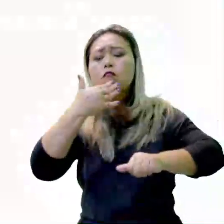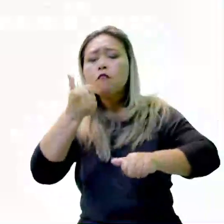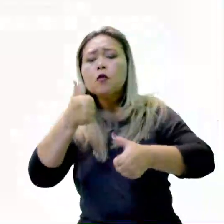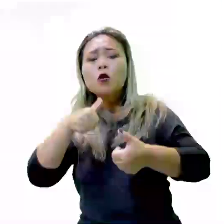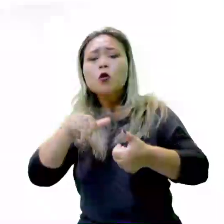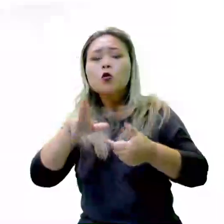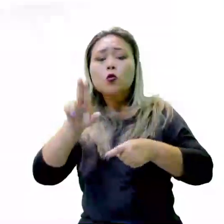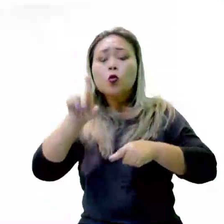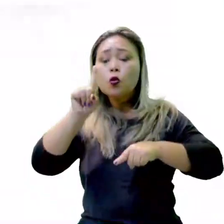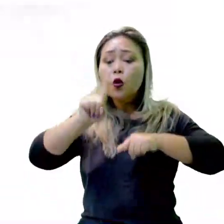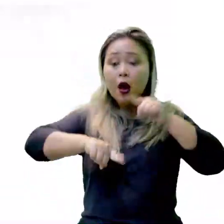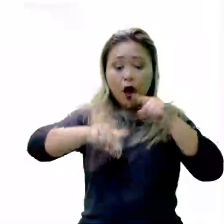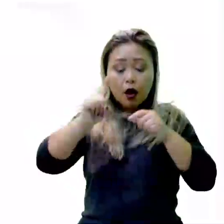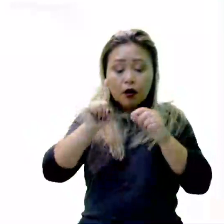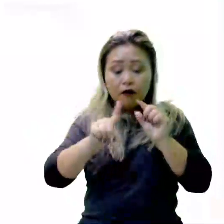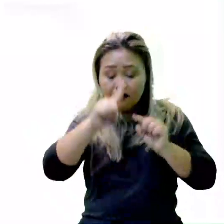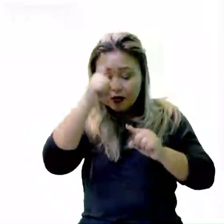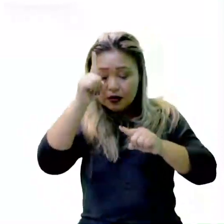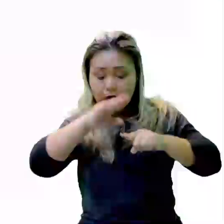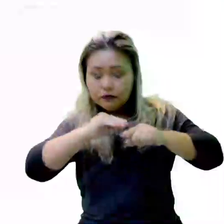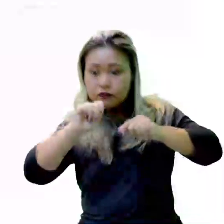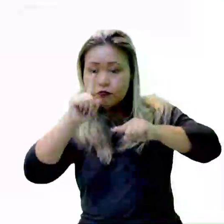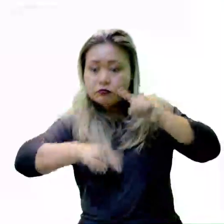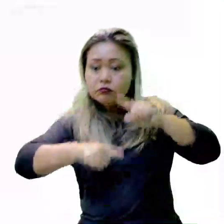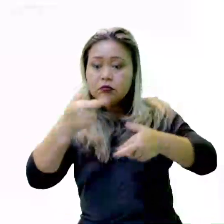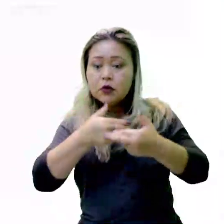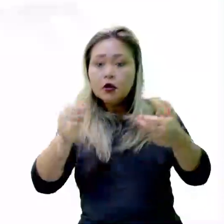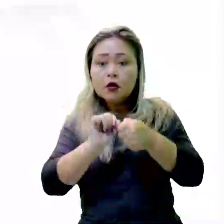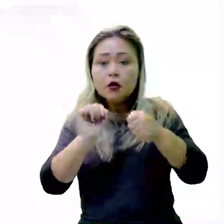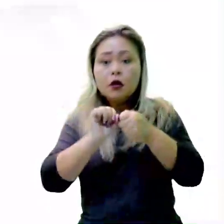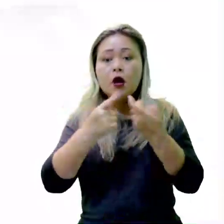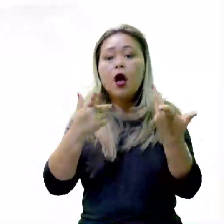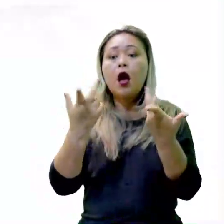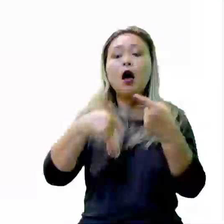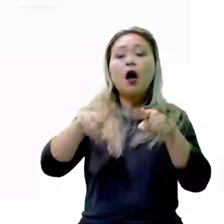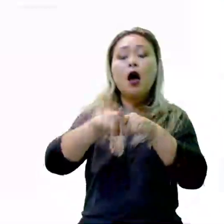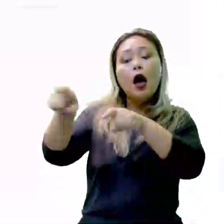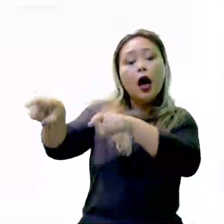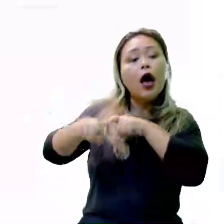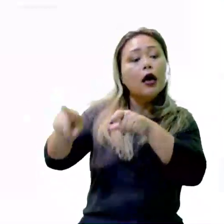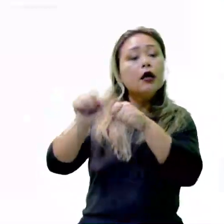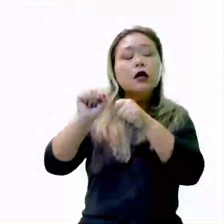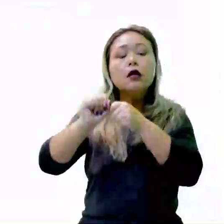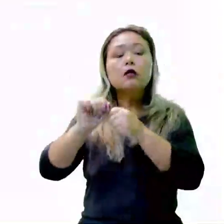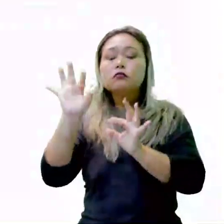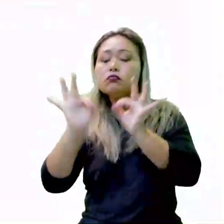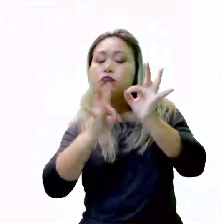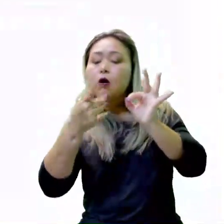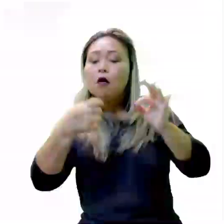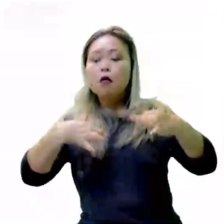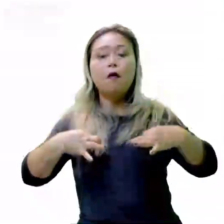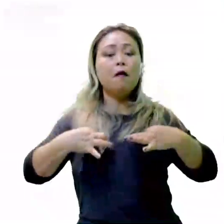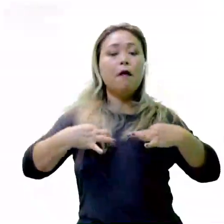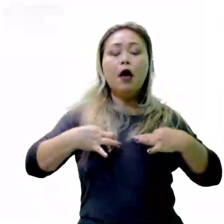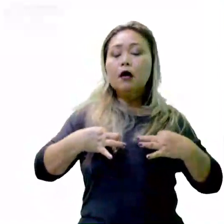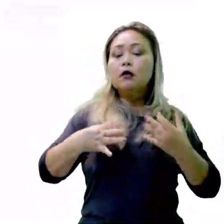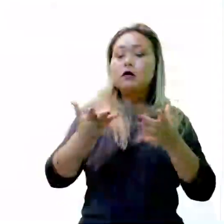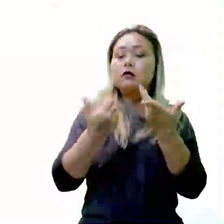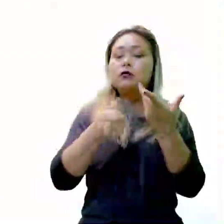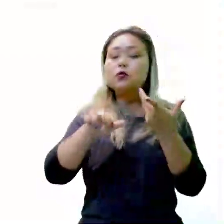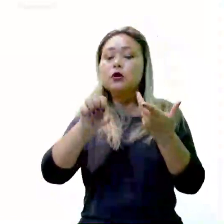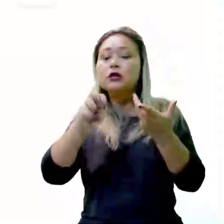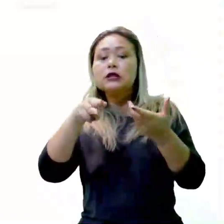nos utensílios de pedra, agricultura, tecelagem, cerâmica, moradias e o domínio do